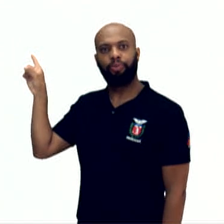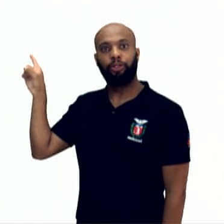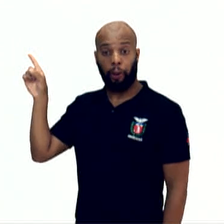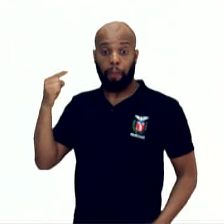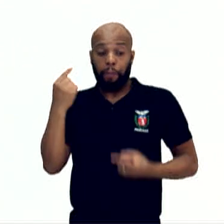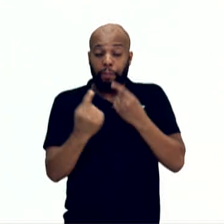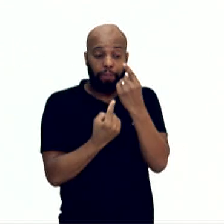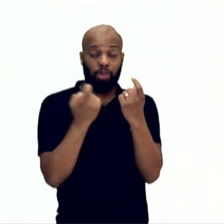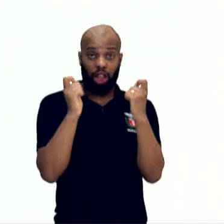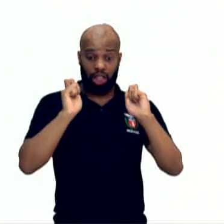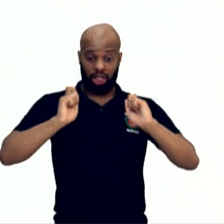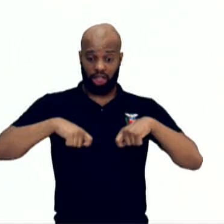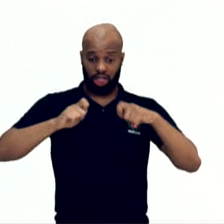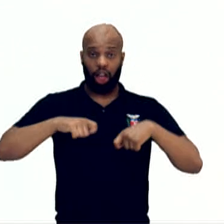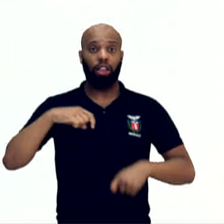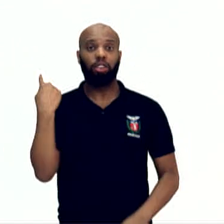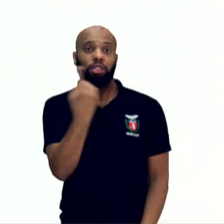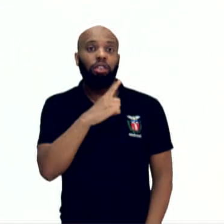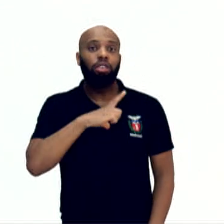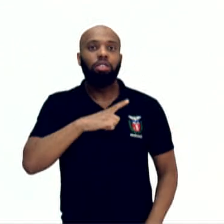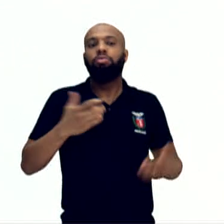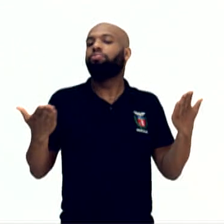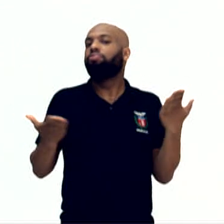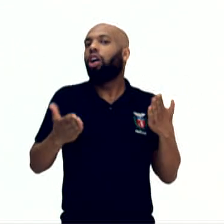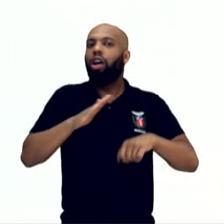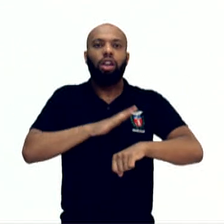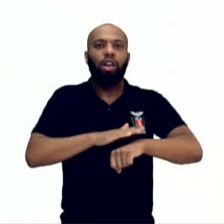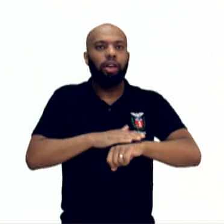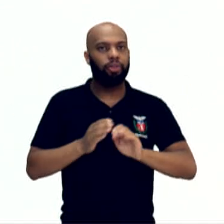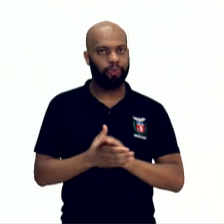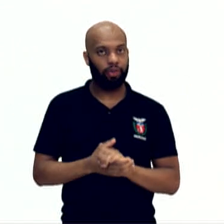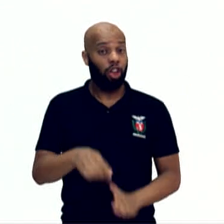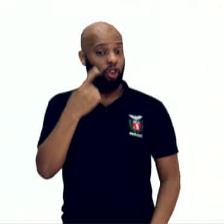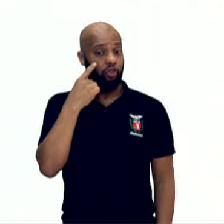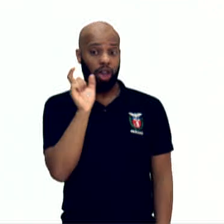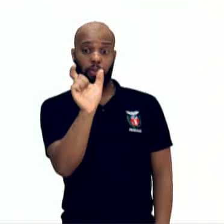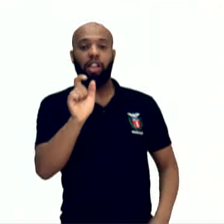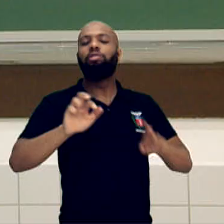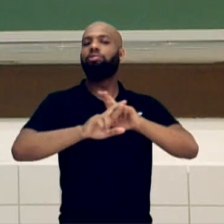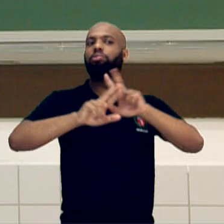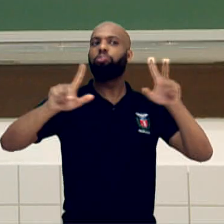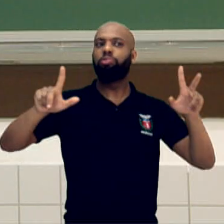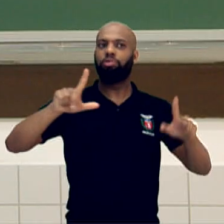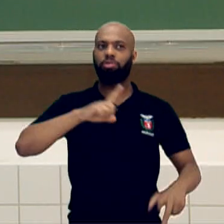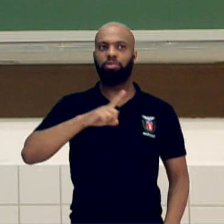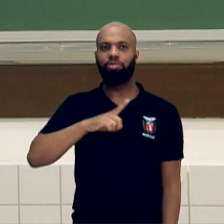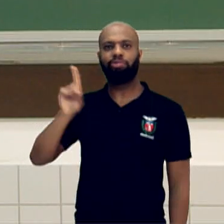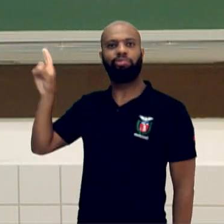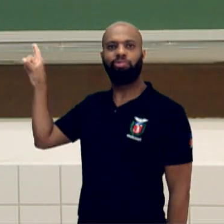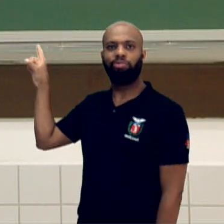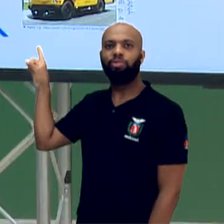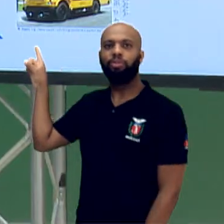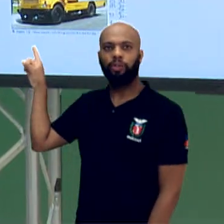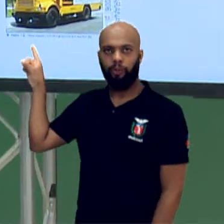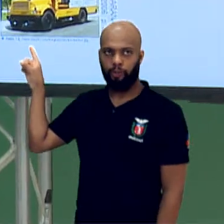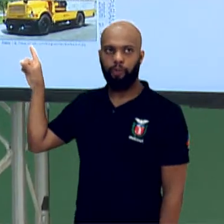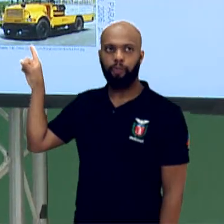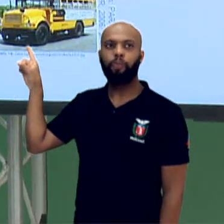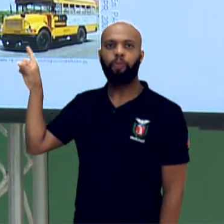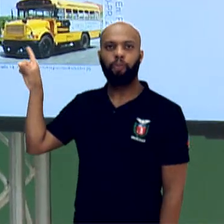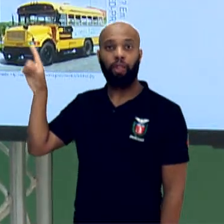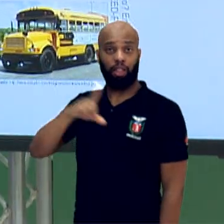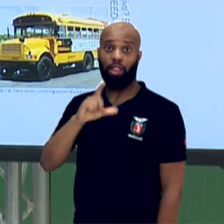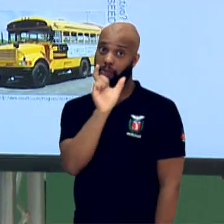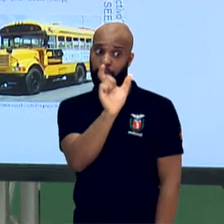são as possibilidades que nós temos aqui? Vejam palavras diferentes, autobus, coletivo,